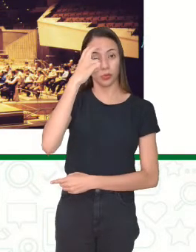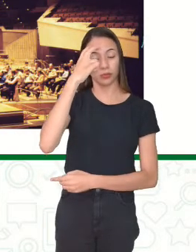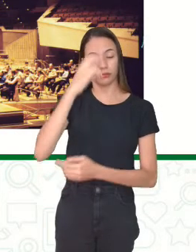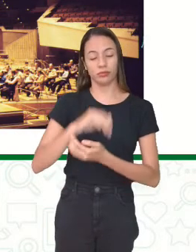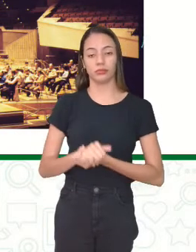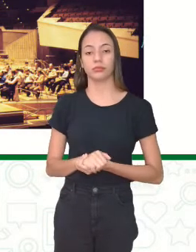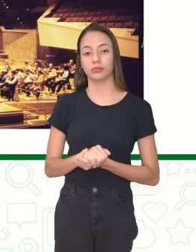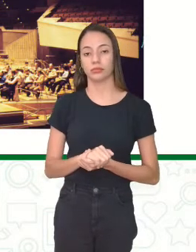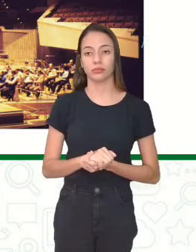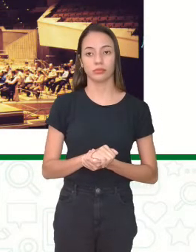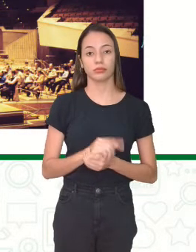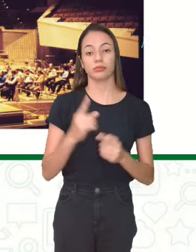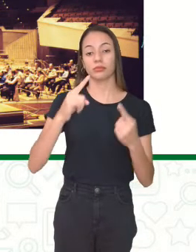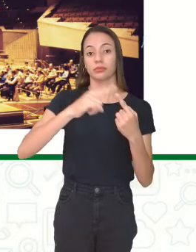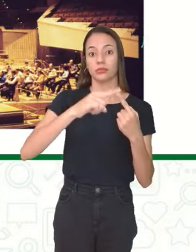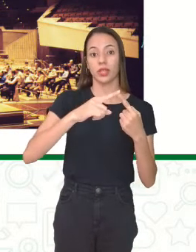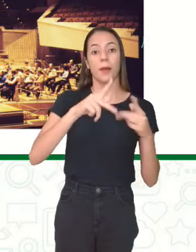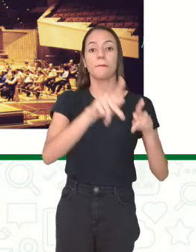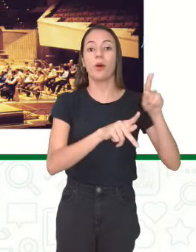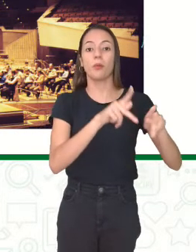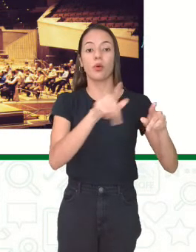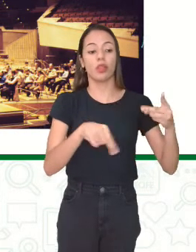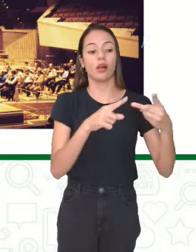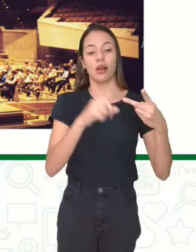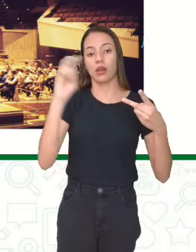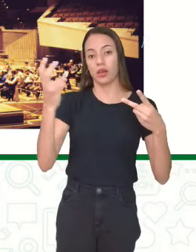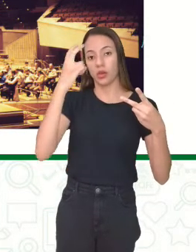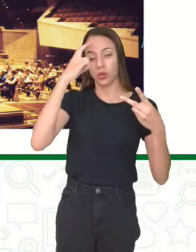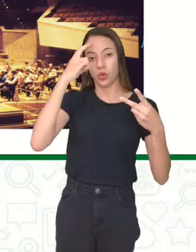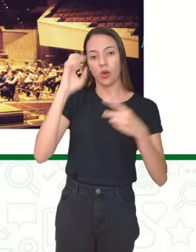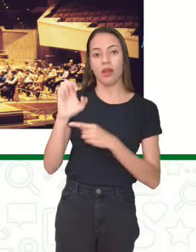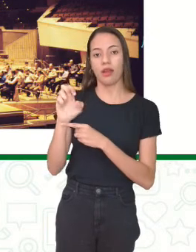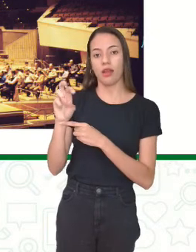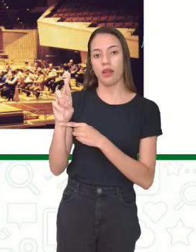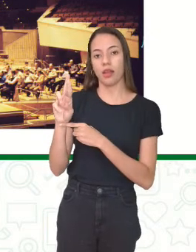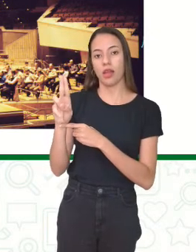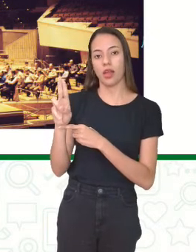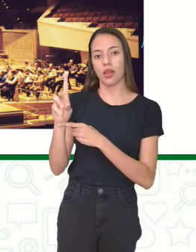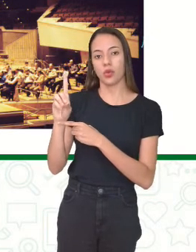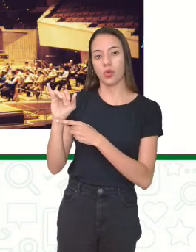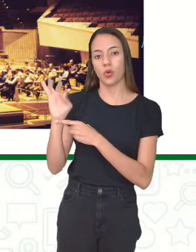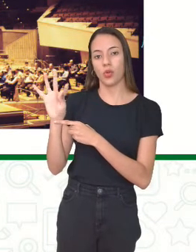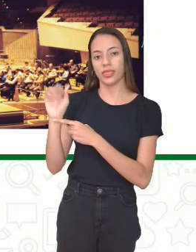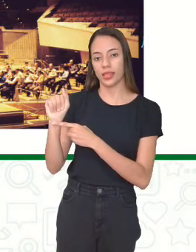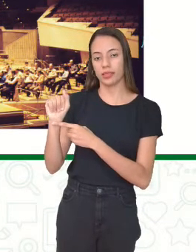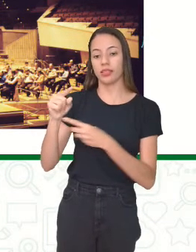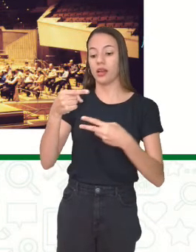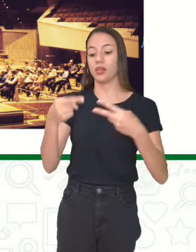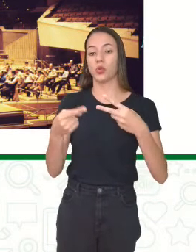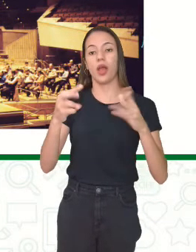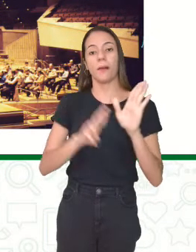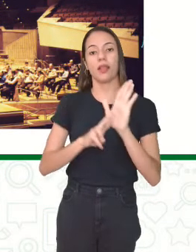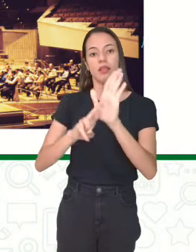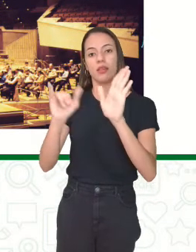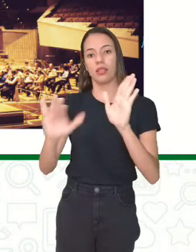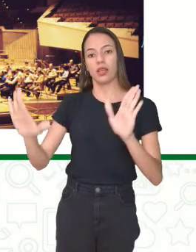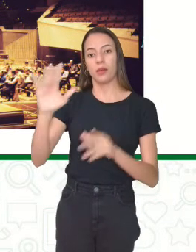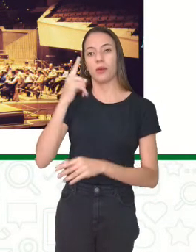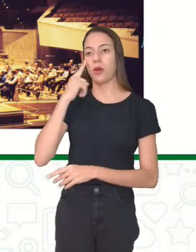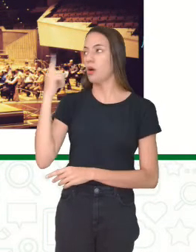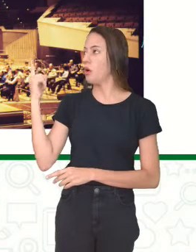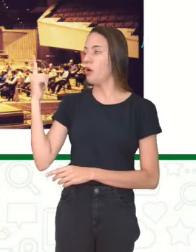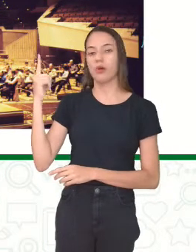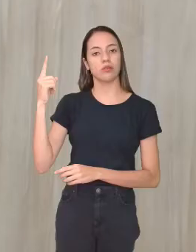pelo menos, tá? A cultura popular e a cultura erudita. Então, aí duas representações dessas imagens. Uma no festejo de